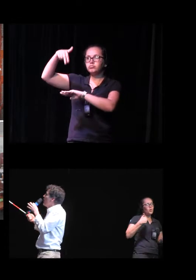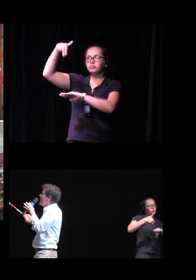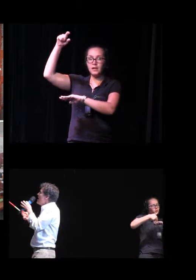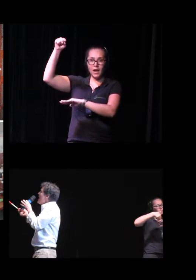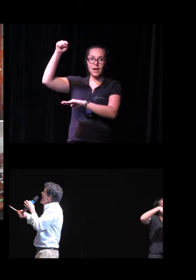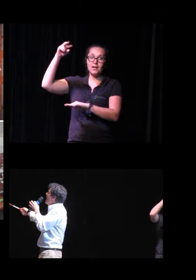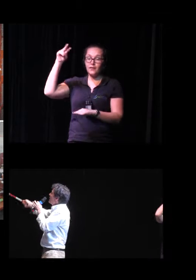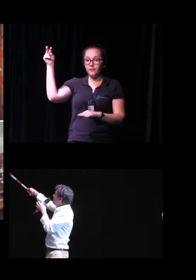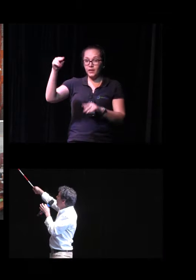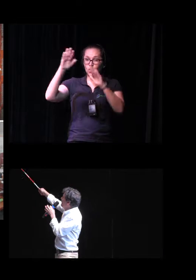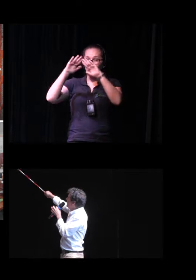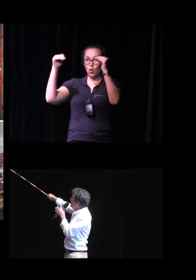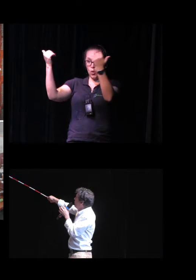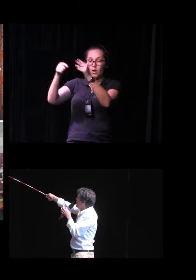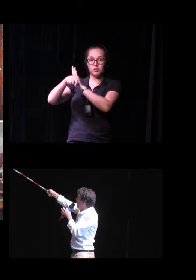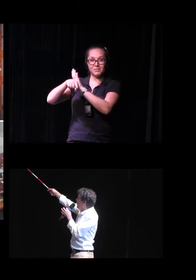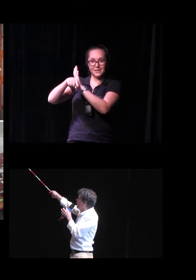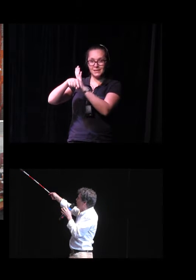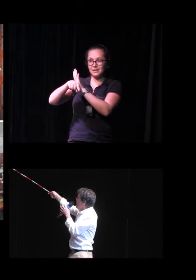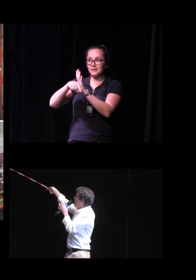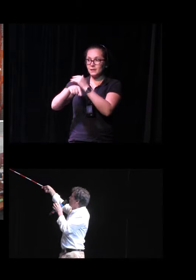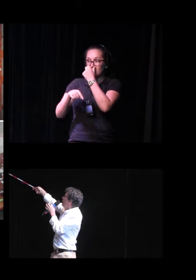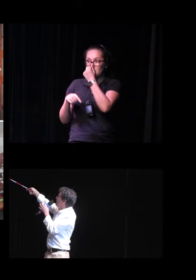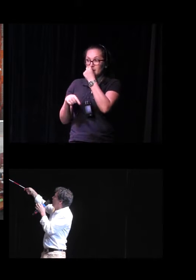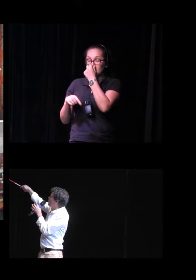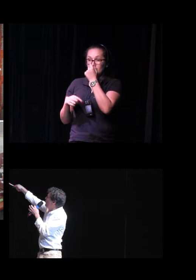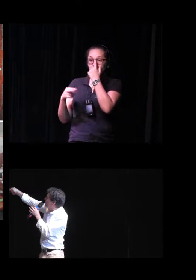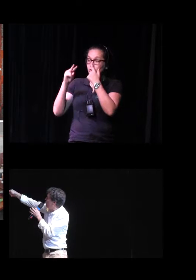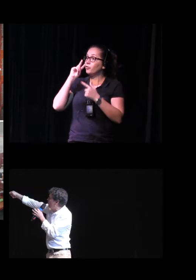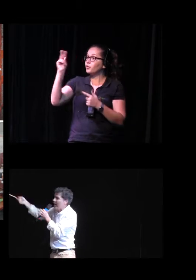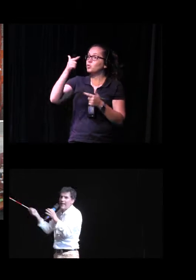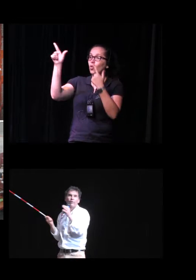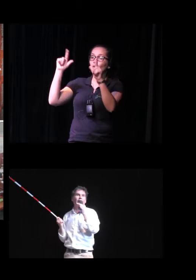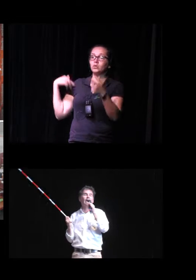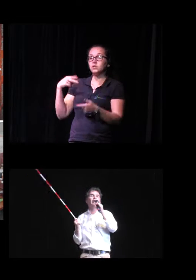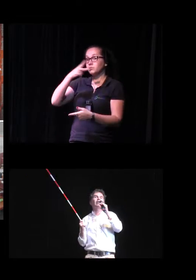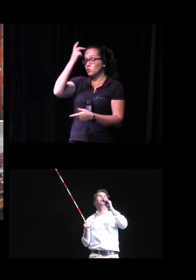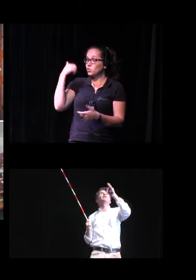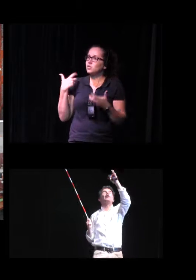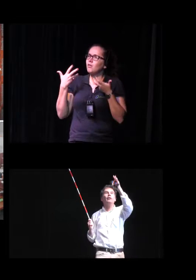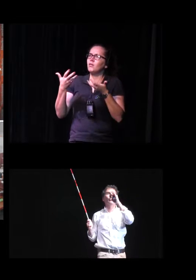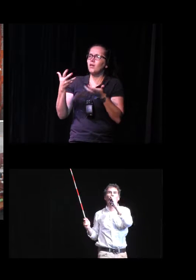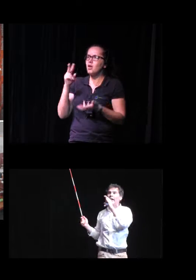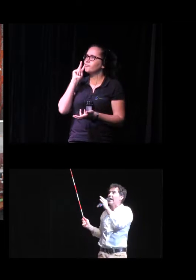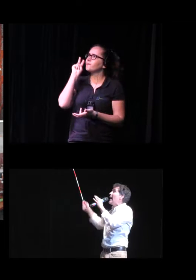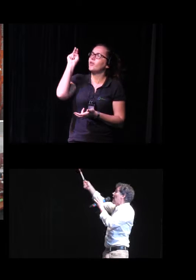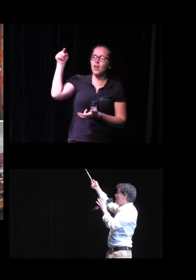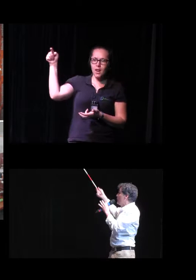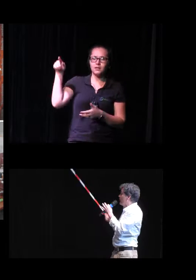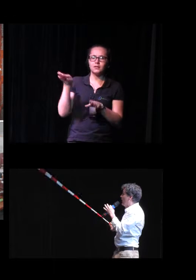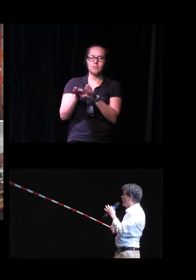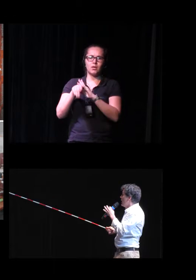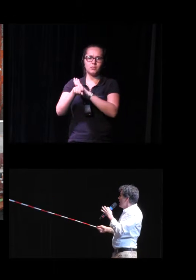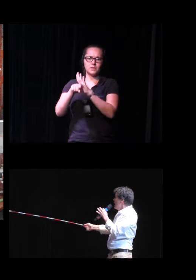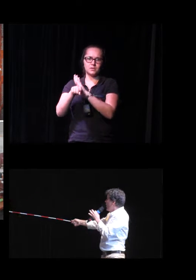e as alturas do local de pesquisa que são vistos por outras pessoas. Eu quero chegar